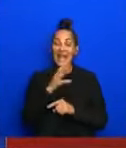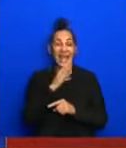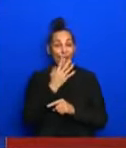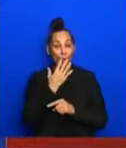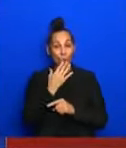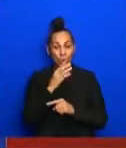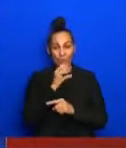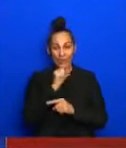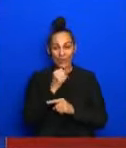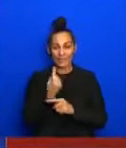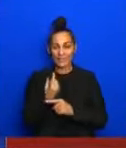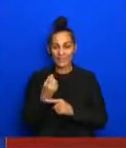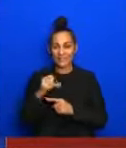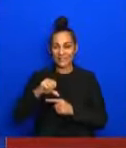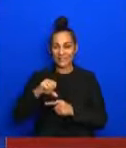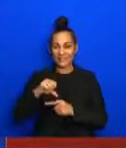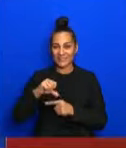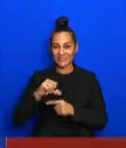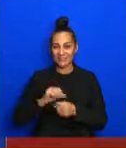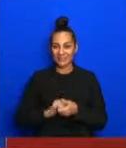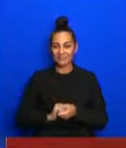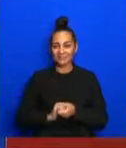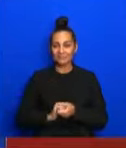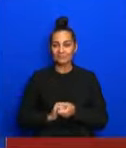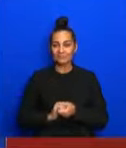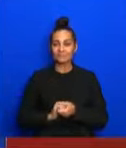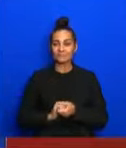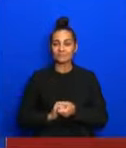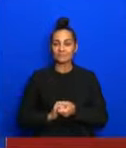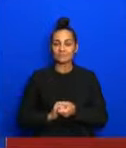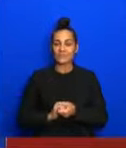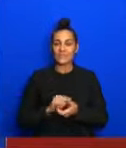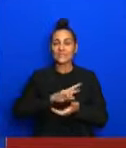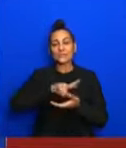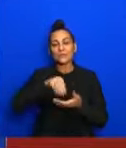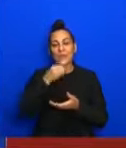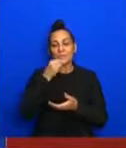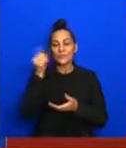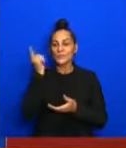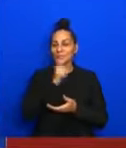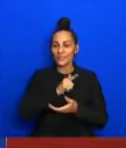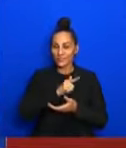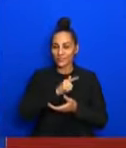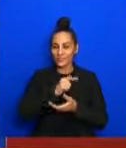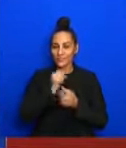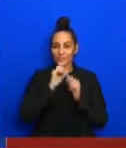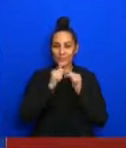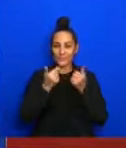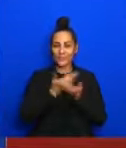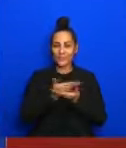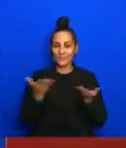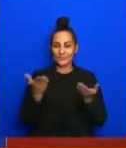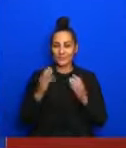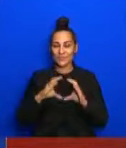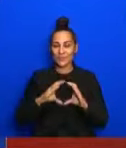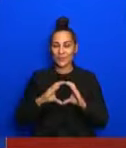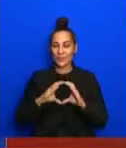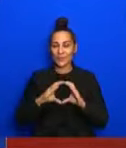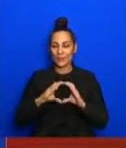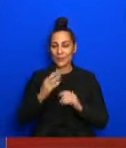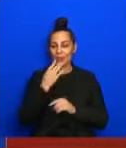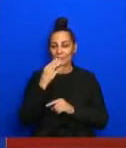laranja, 19. Laranja, 19. São muitas chances de ganhar. Boa sorte para você.